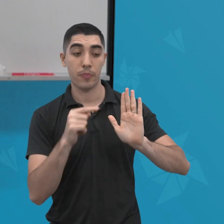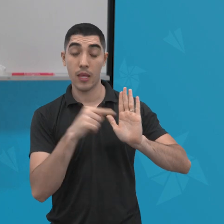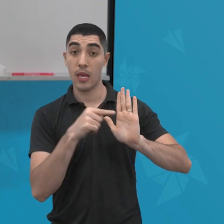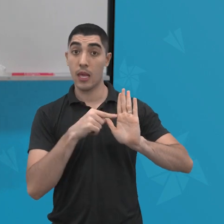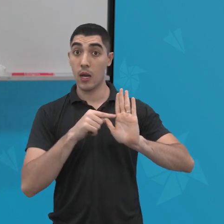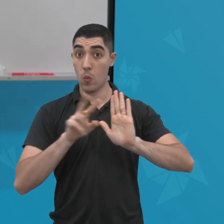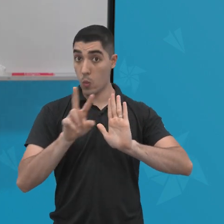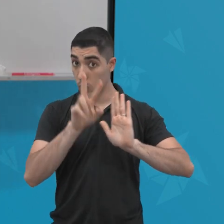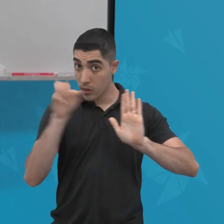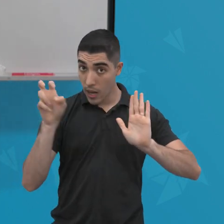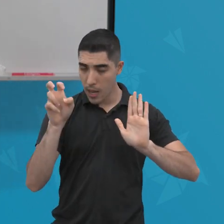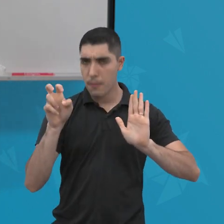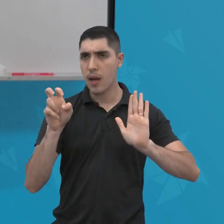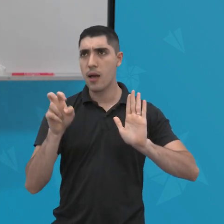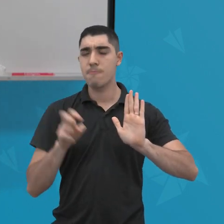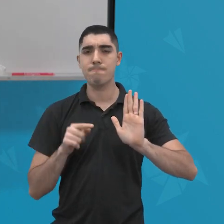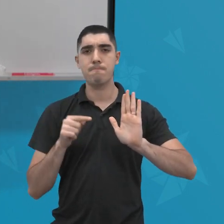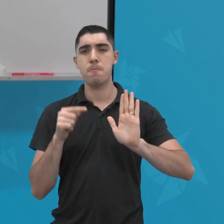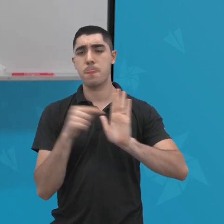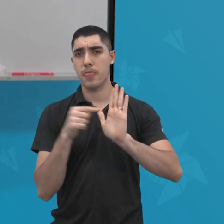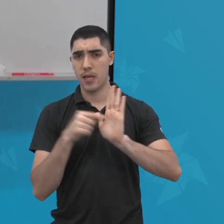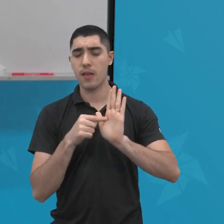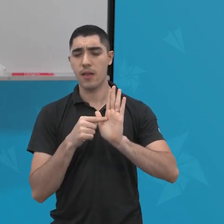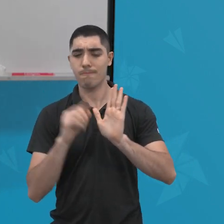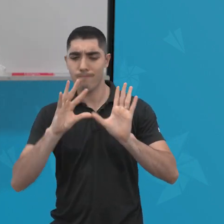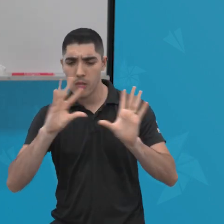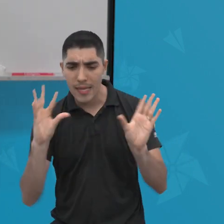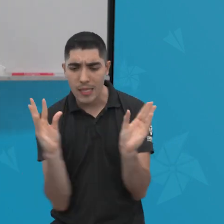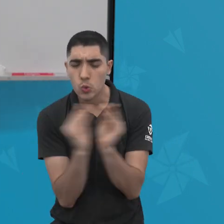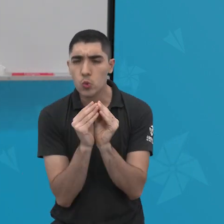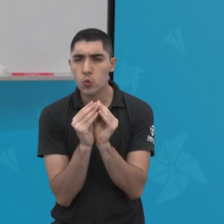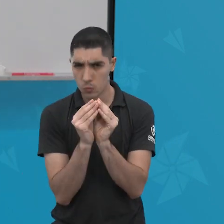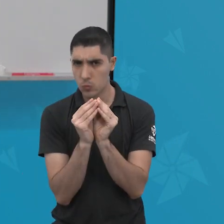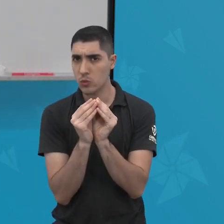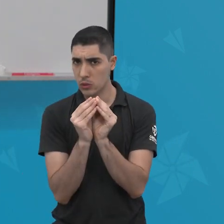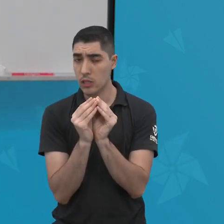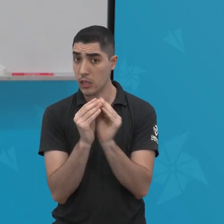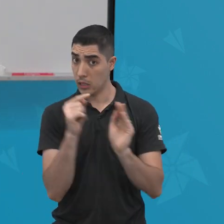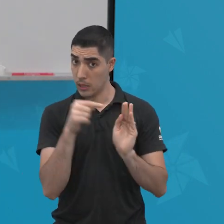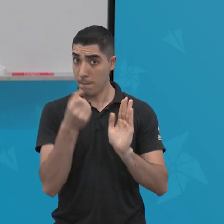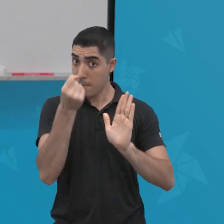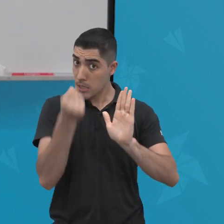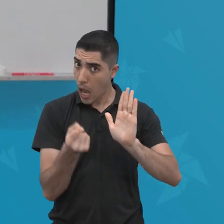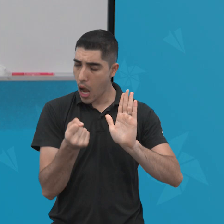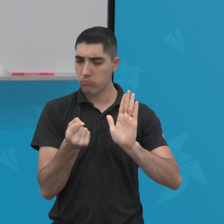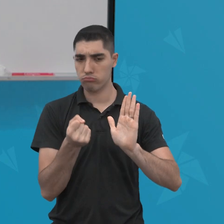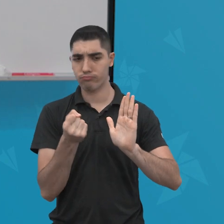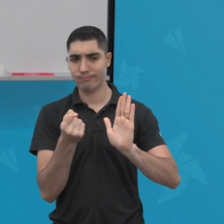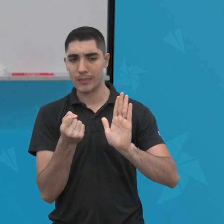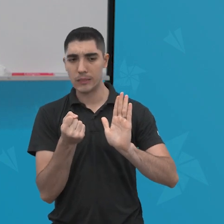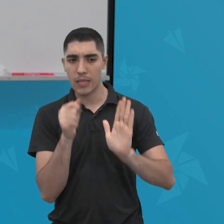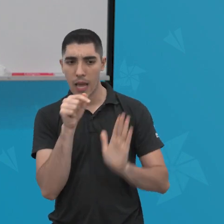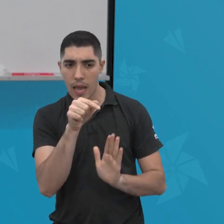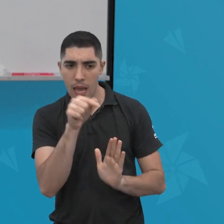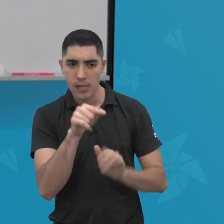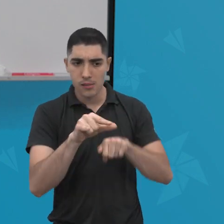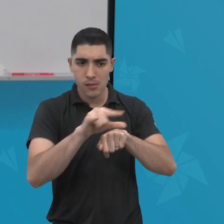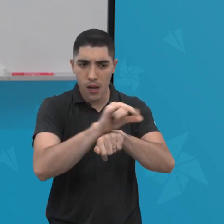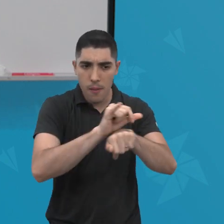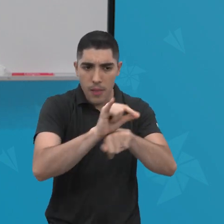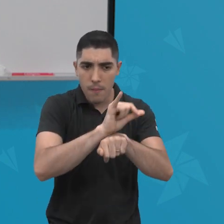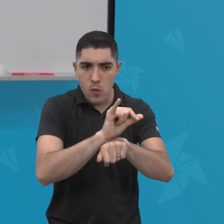ela resume de uma maneira muito forte essa ideia, que